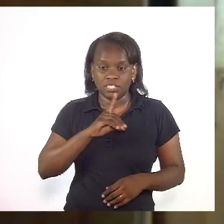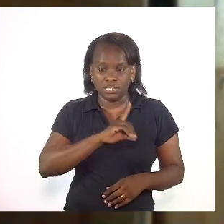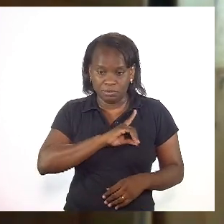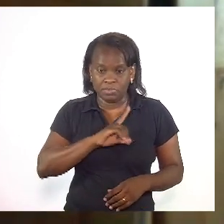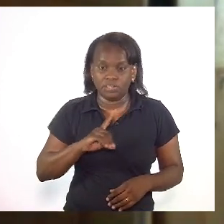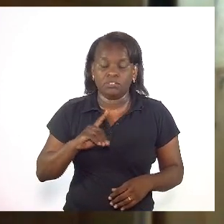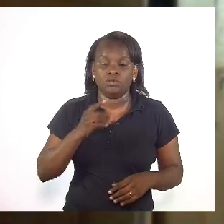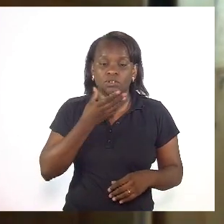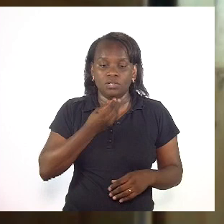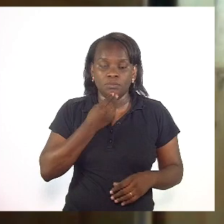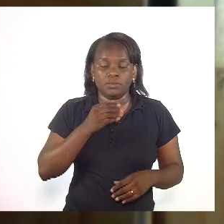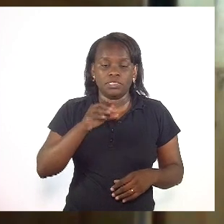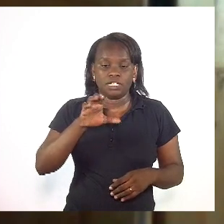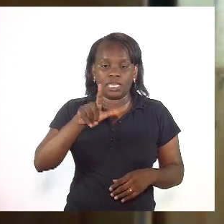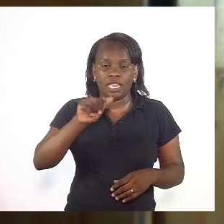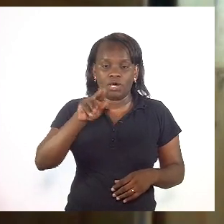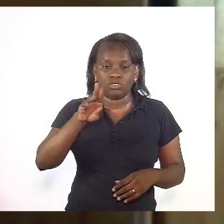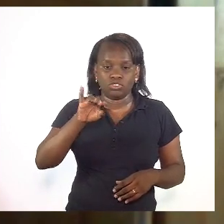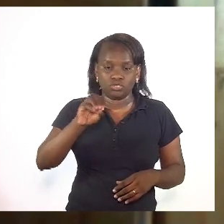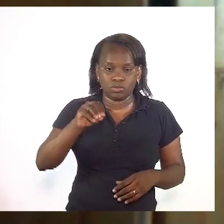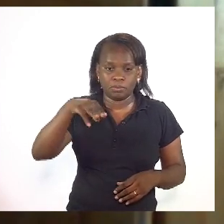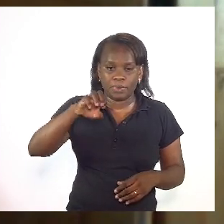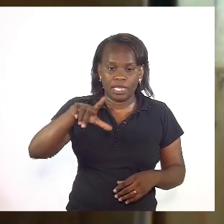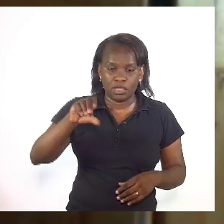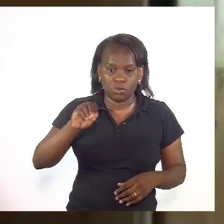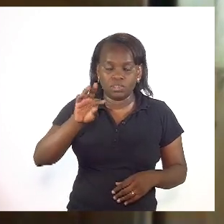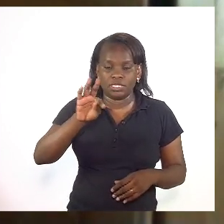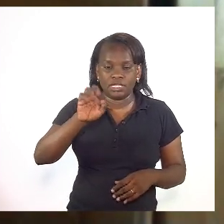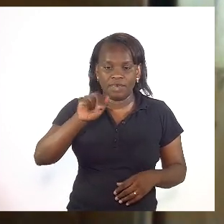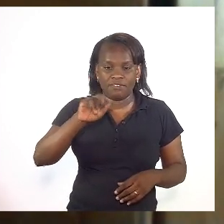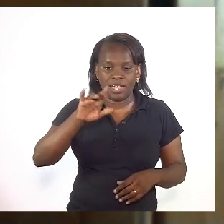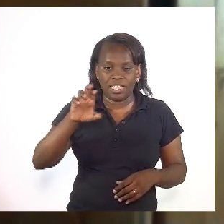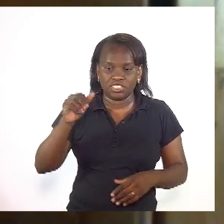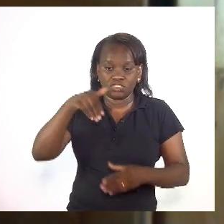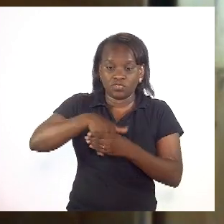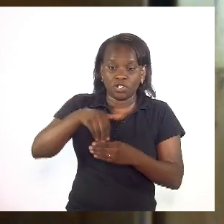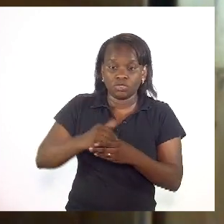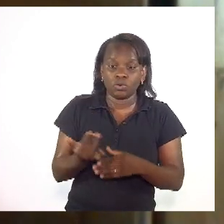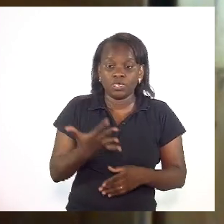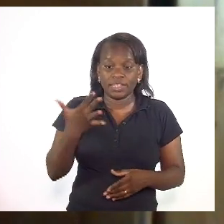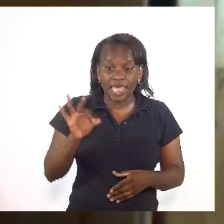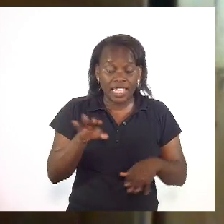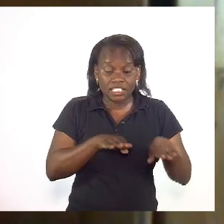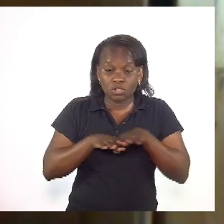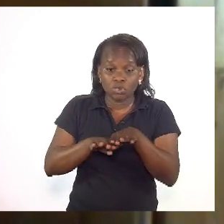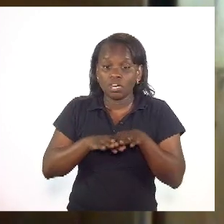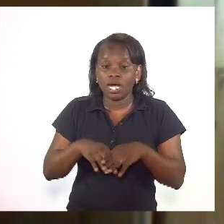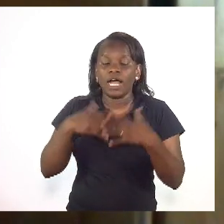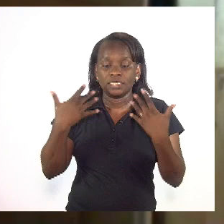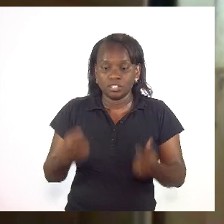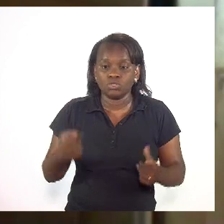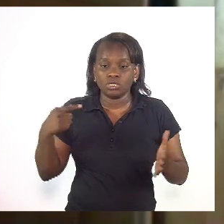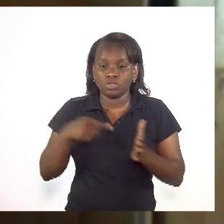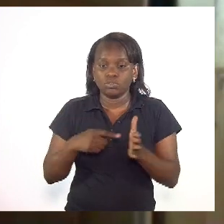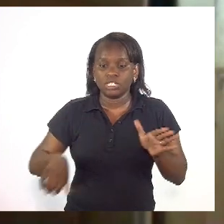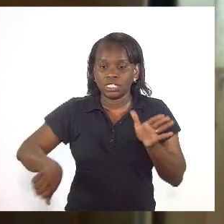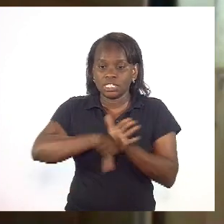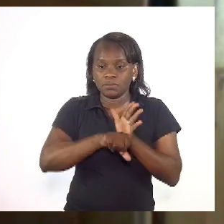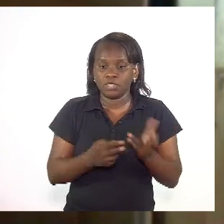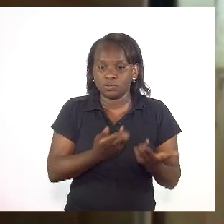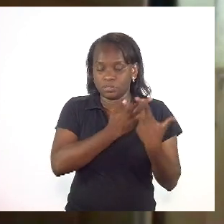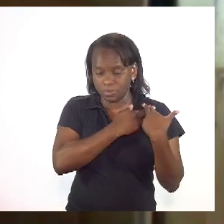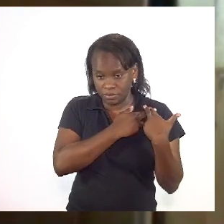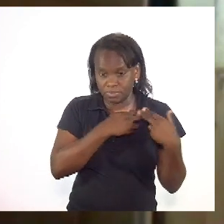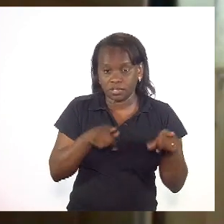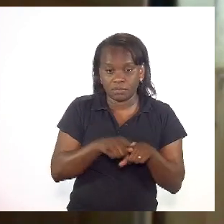Mello Tavares, por unanimidade dos 10 votos, acatou a denúncia do crime de responsabilidade e